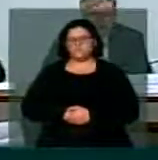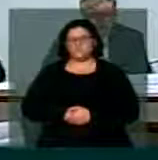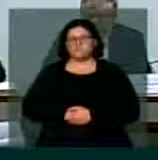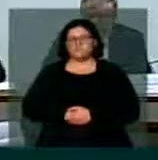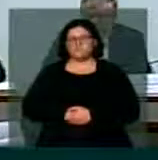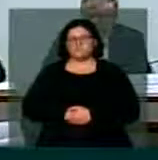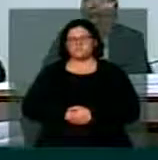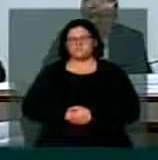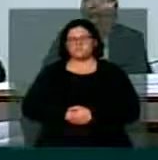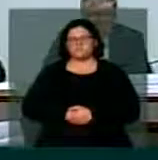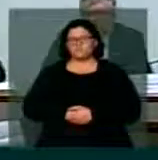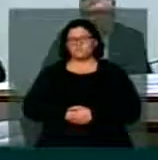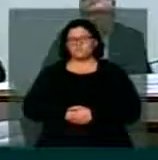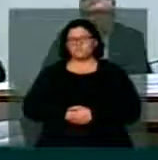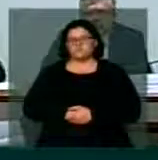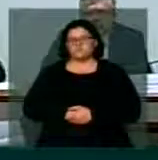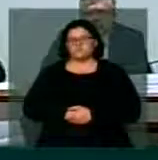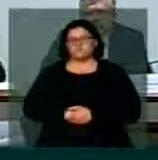Pela ordem, senhor presidente. Deputado Rubens Bueno.